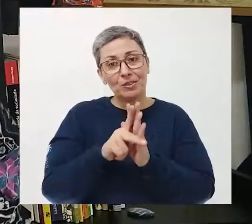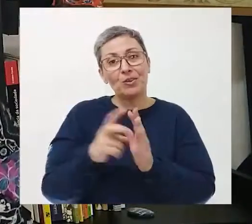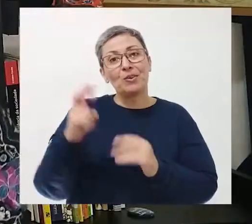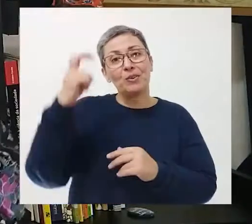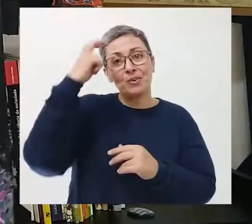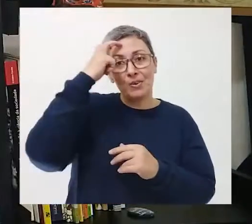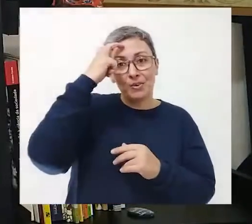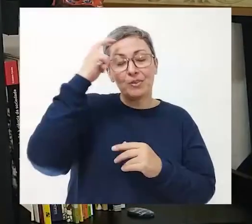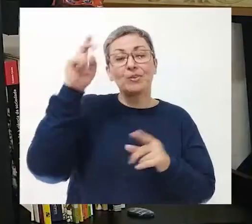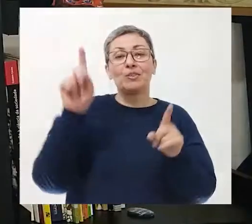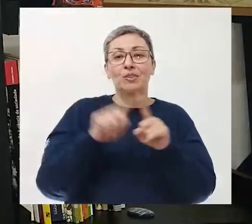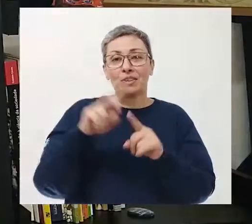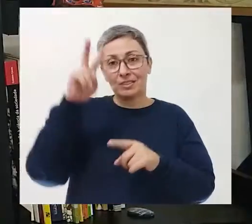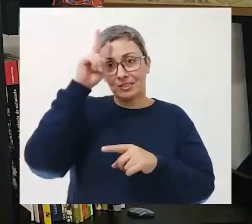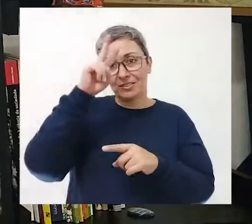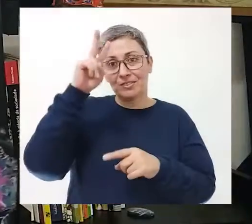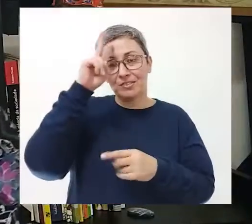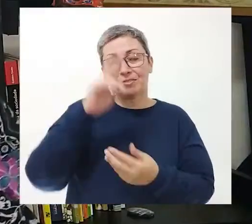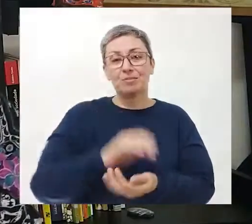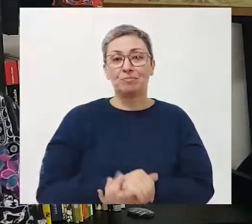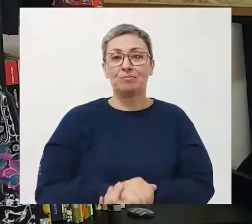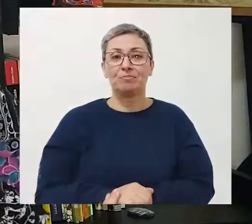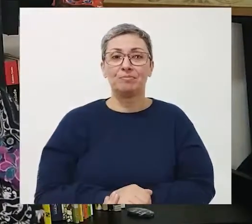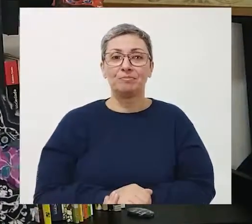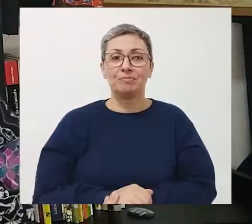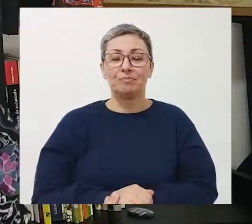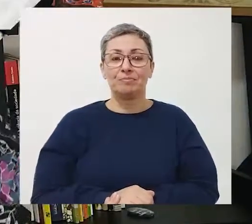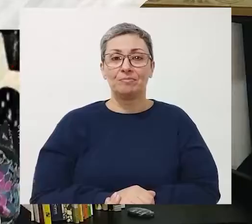cultura, a nossa história.